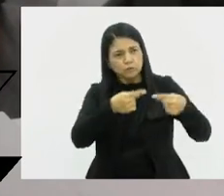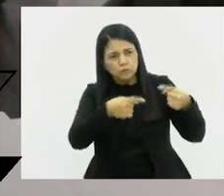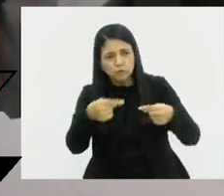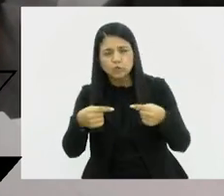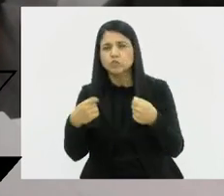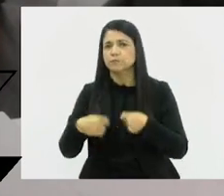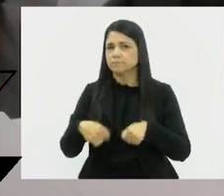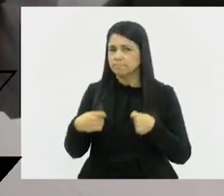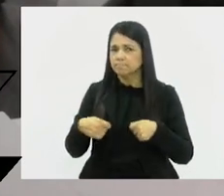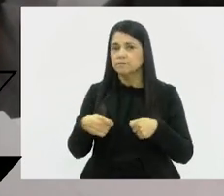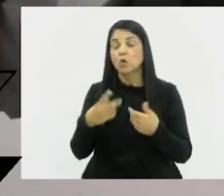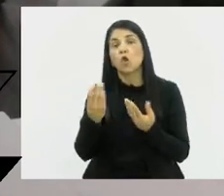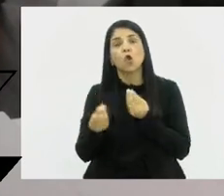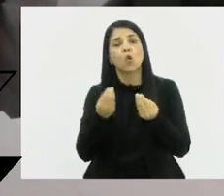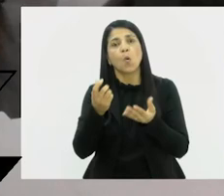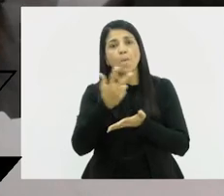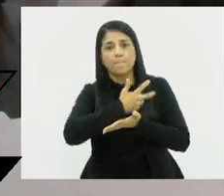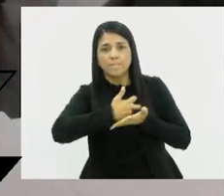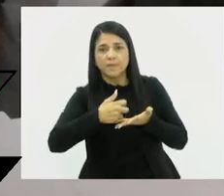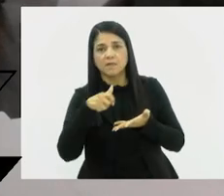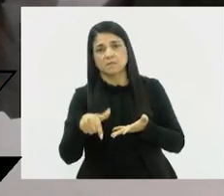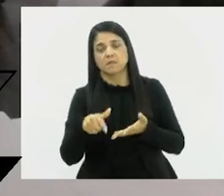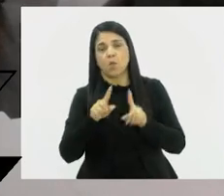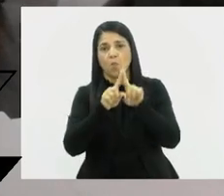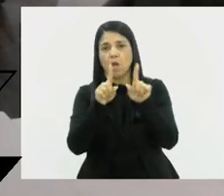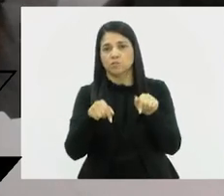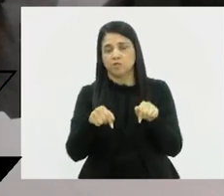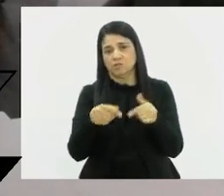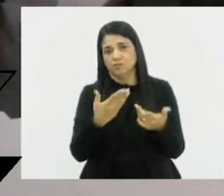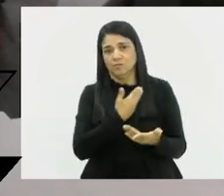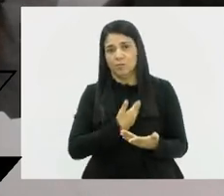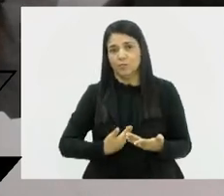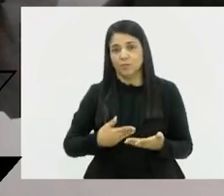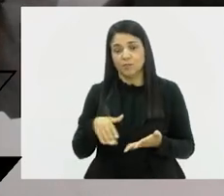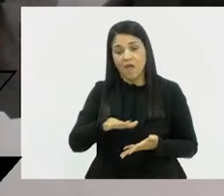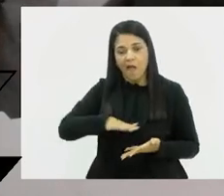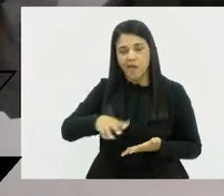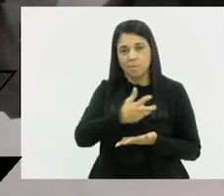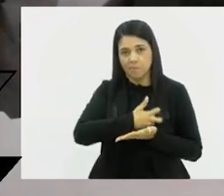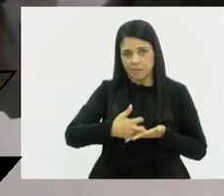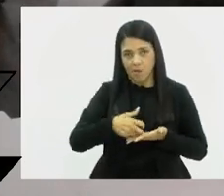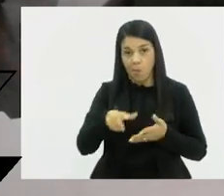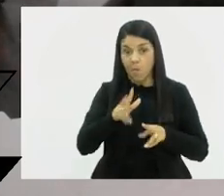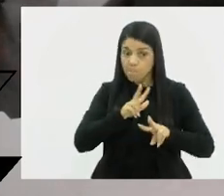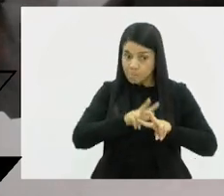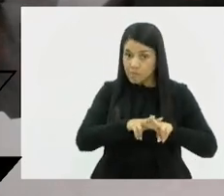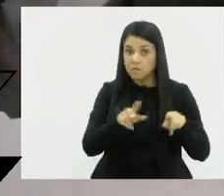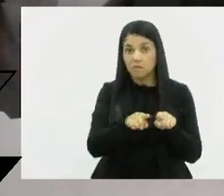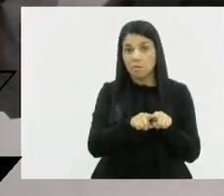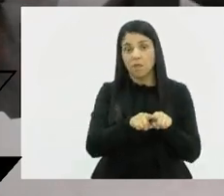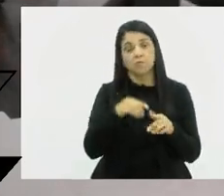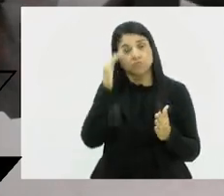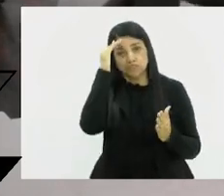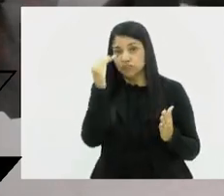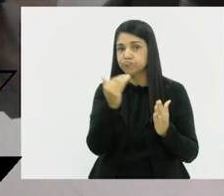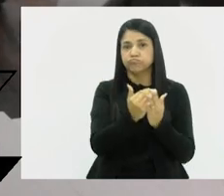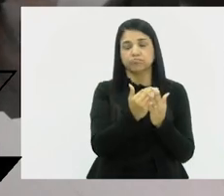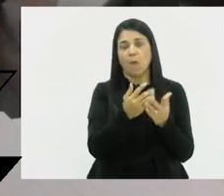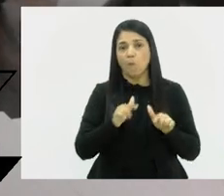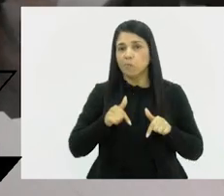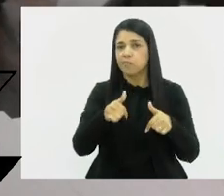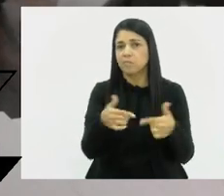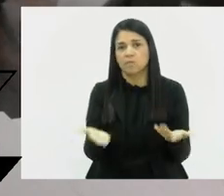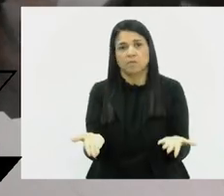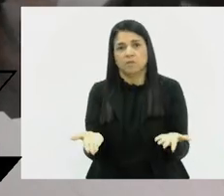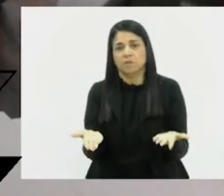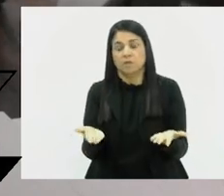vamos, para penalizar o agente público na área penal. É preciso prender o agente público que não cumpre seu compromisso. Vamos ver se a gente descobre uma lacuna